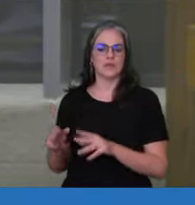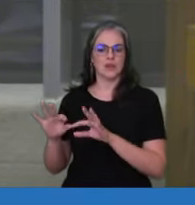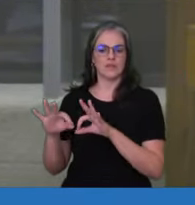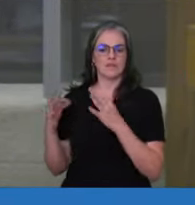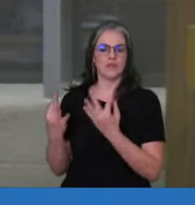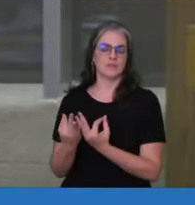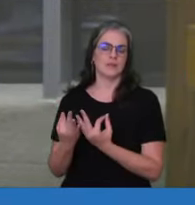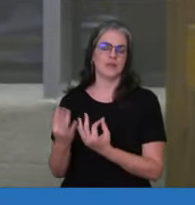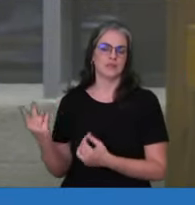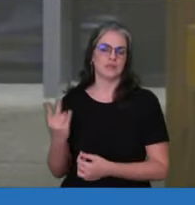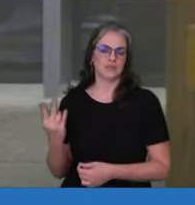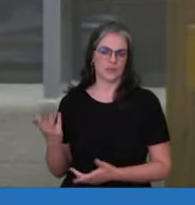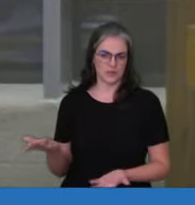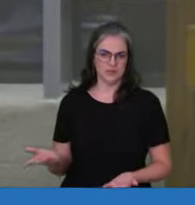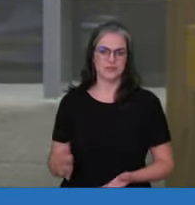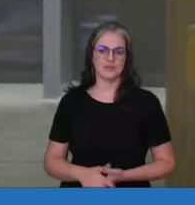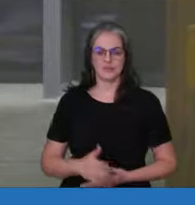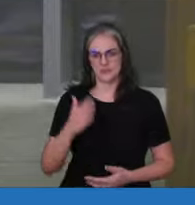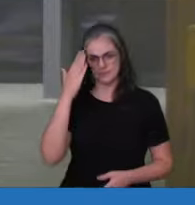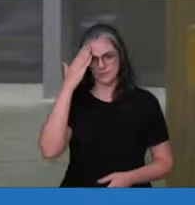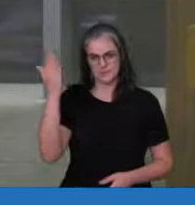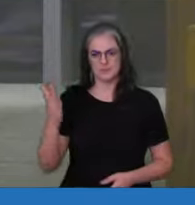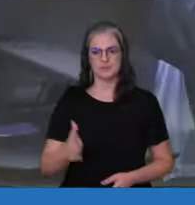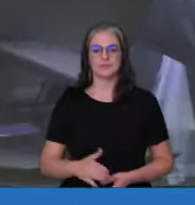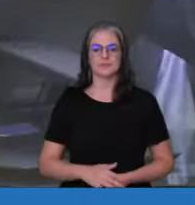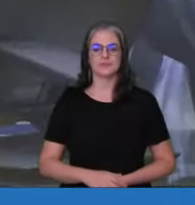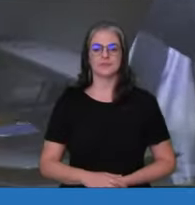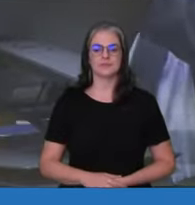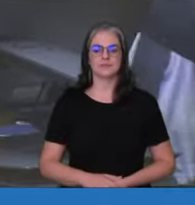que tantos de nós passamos. Obrigada.